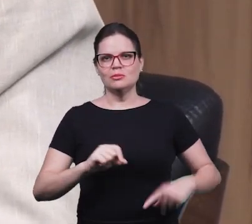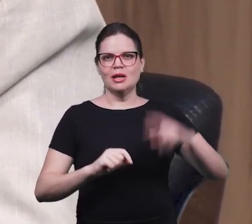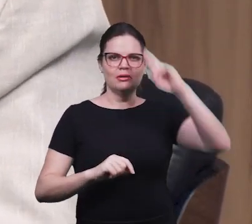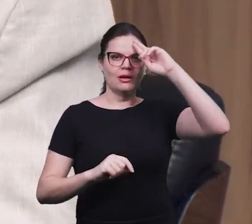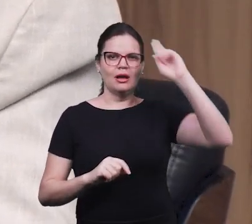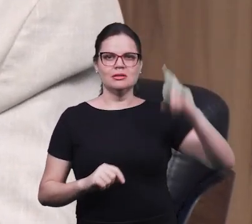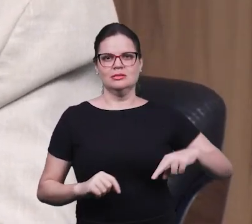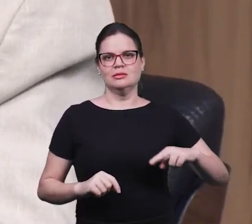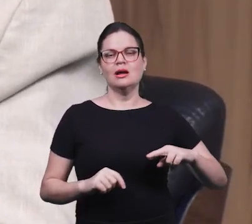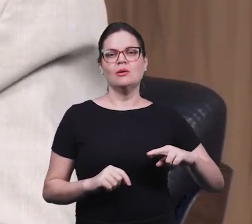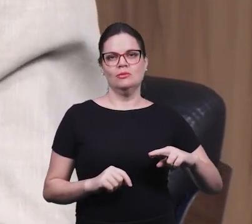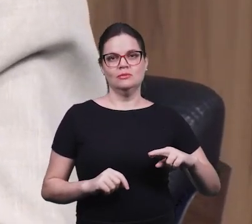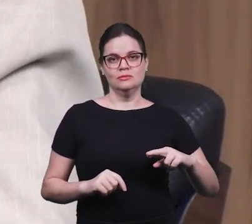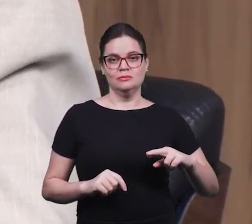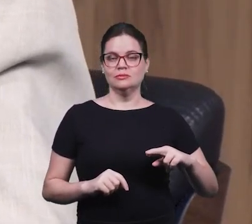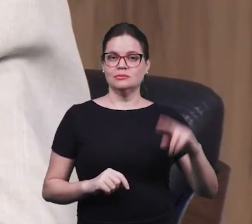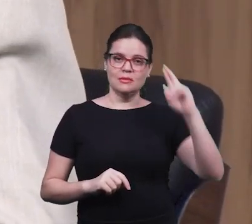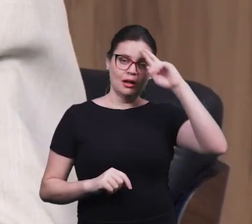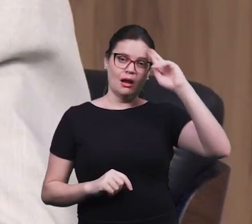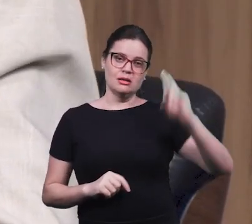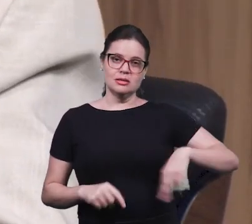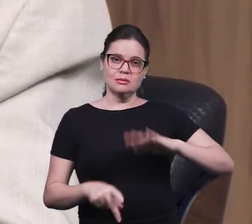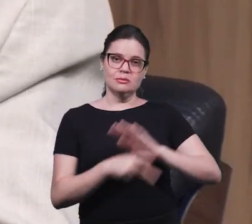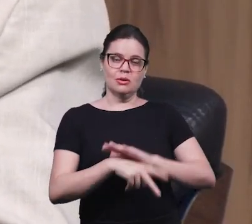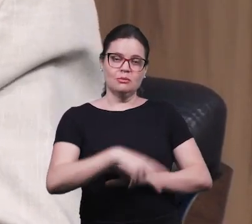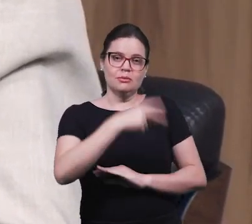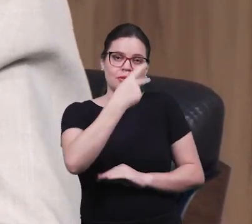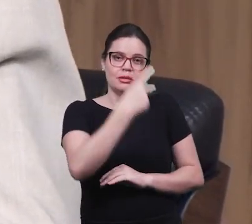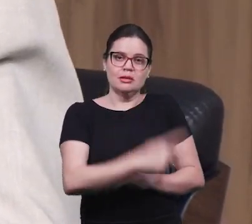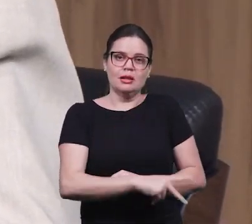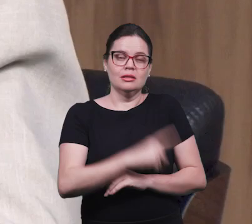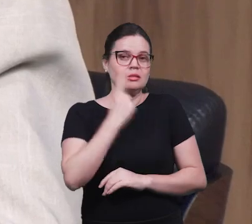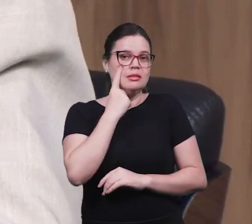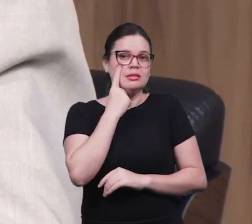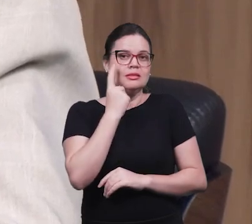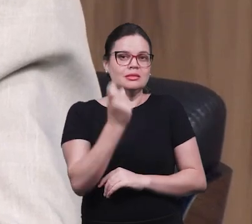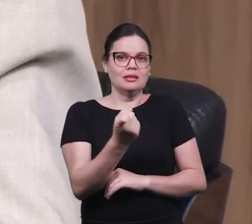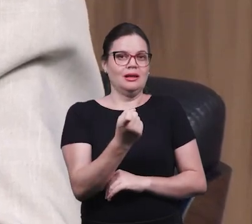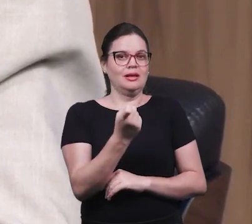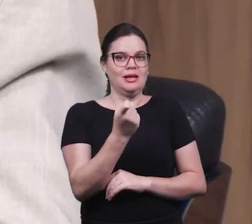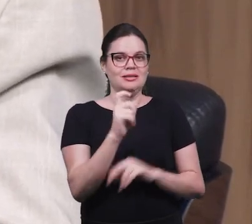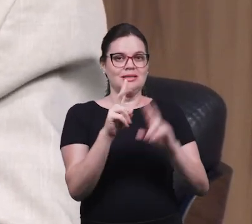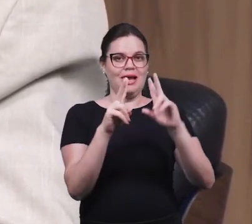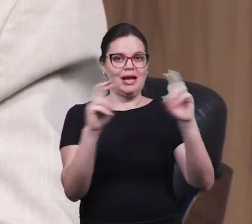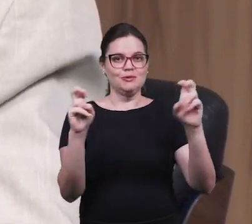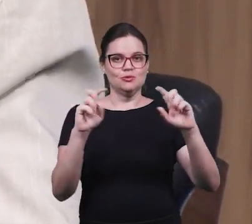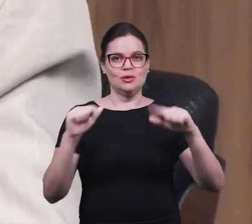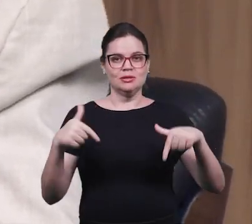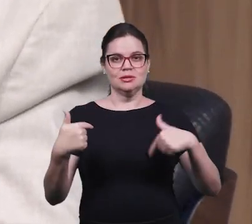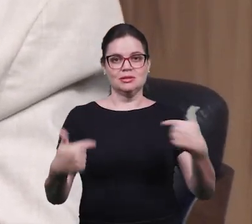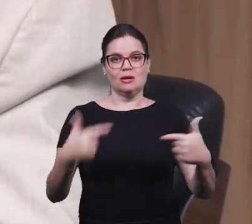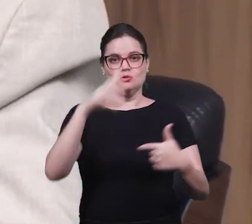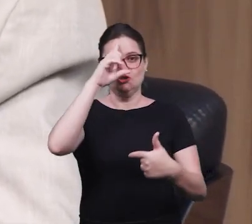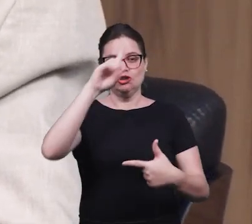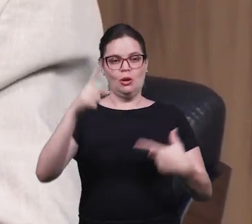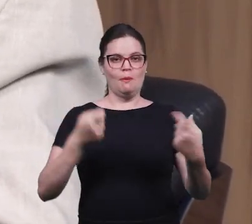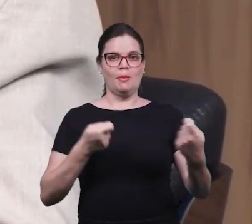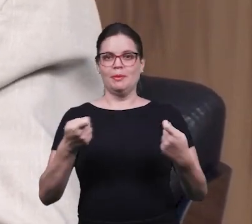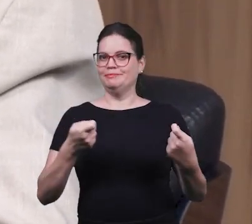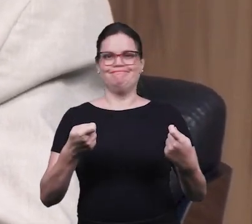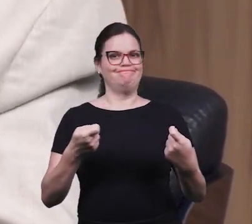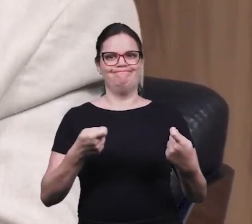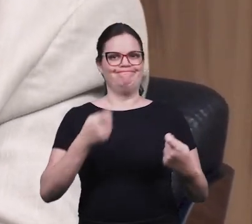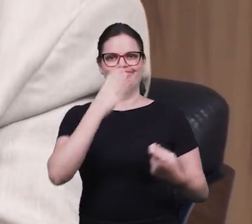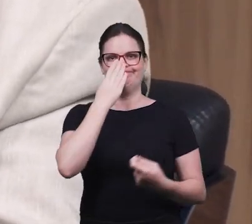humanismo. Então, o interesse não era mais pela operação de Deus na vida do homem, mas era